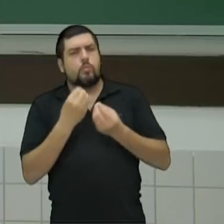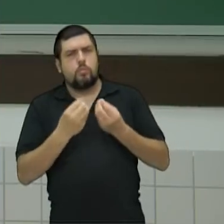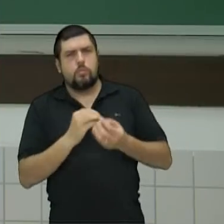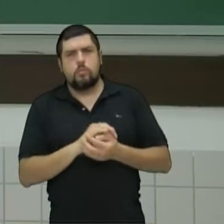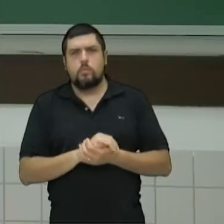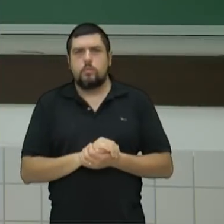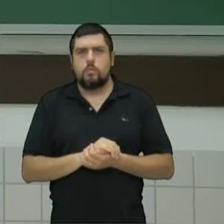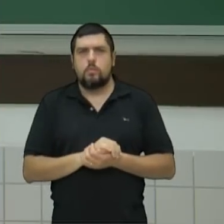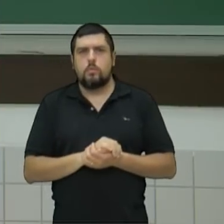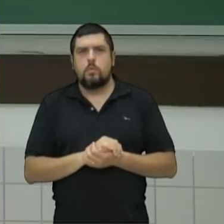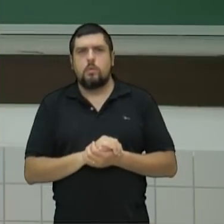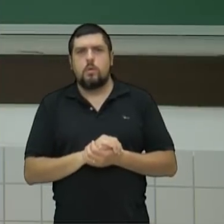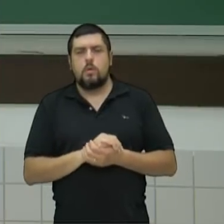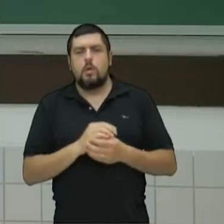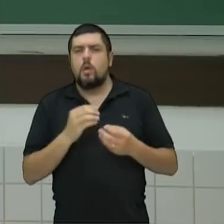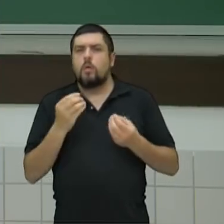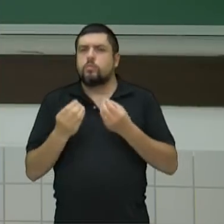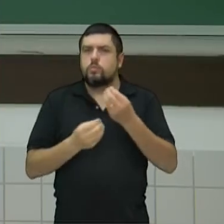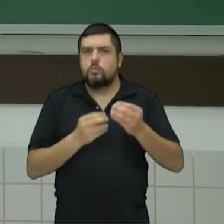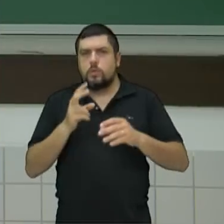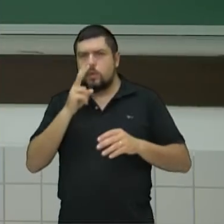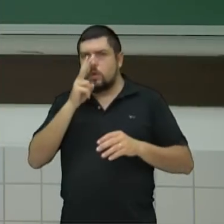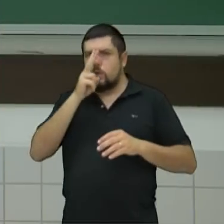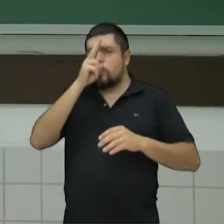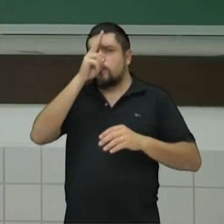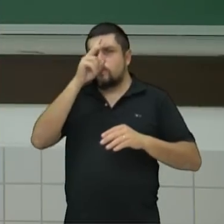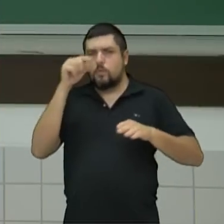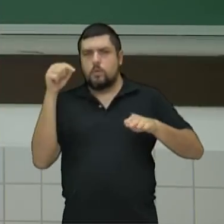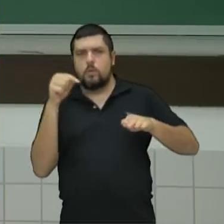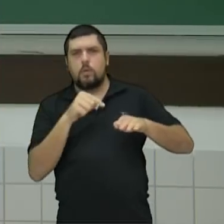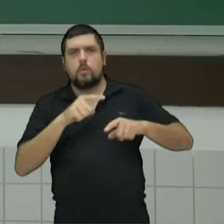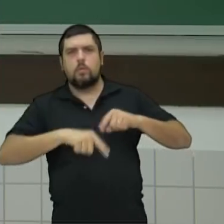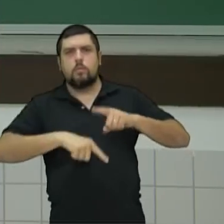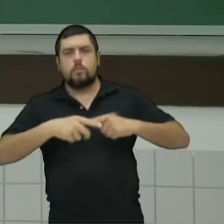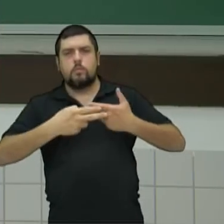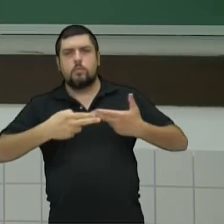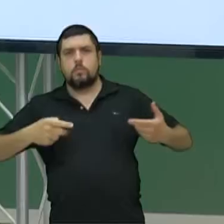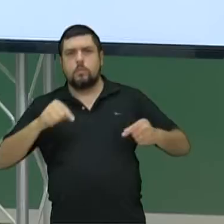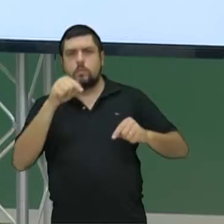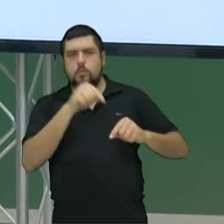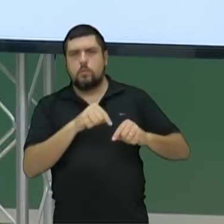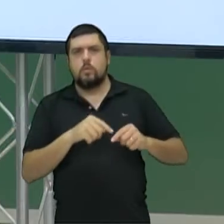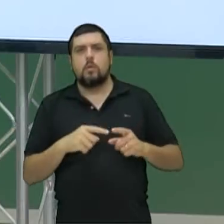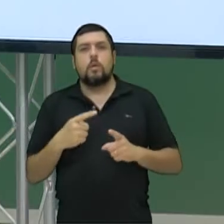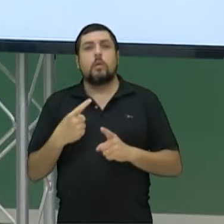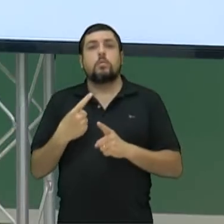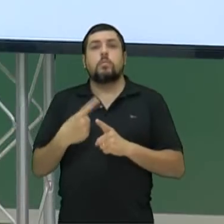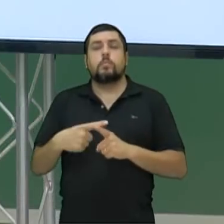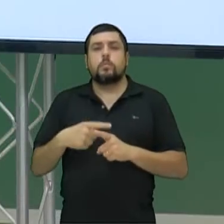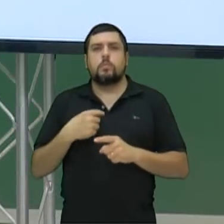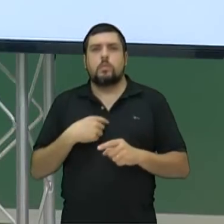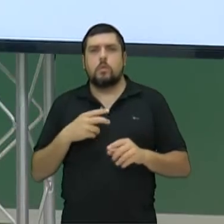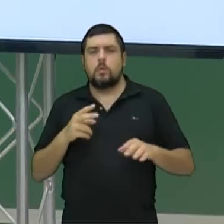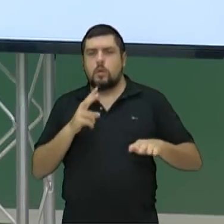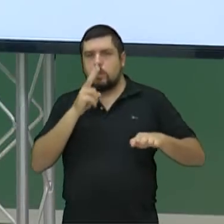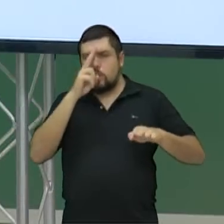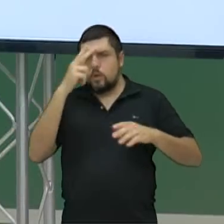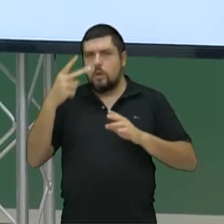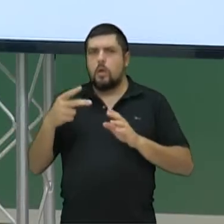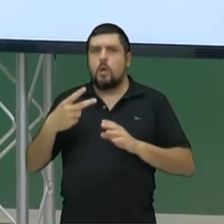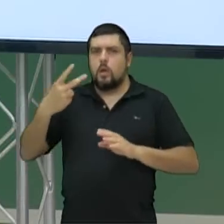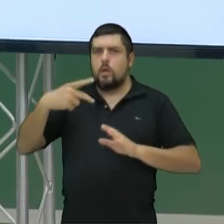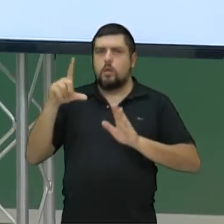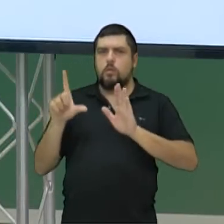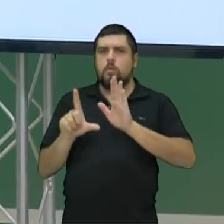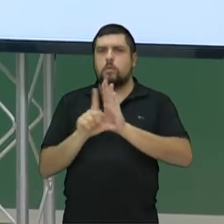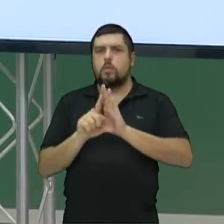o seguinte para vocês, como é que é essa relação dessa força nos corpos. Porque simplesmente a força ali, com a segunda lei de Newton, diz o seguinte, ó, a força provoca